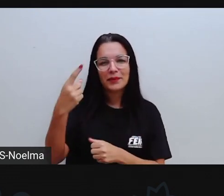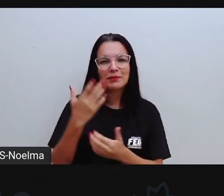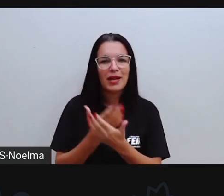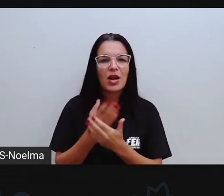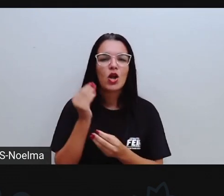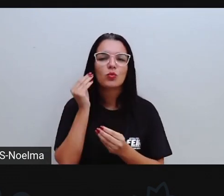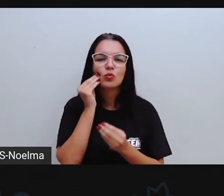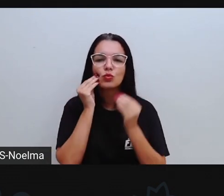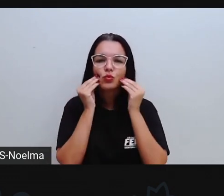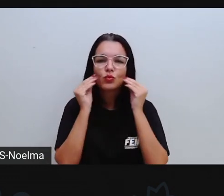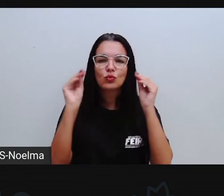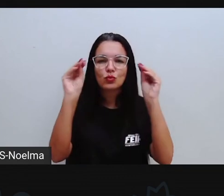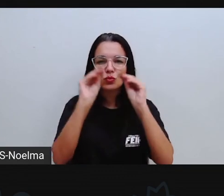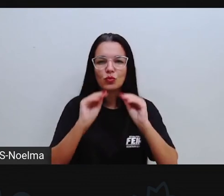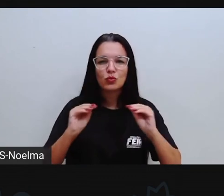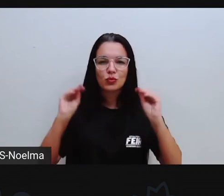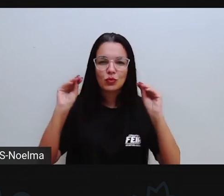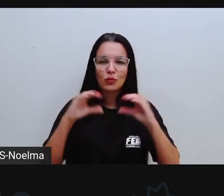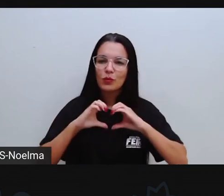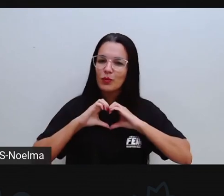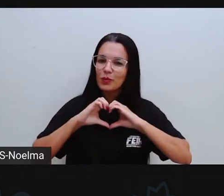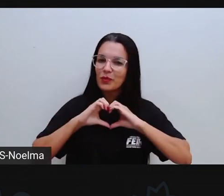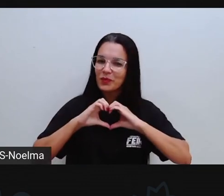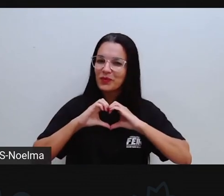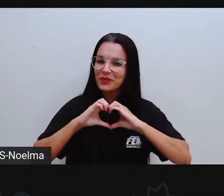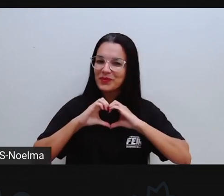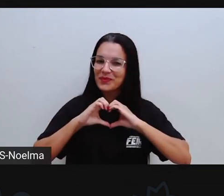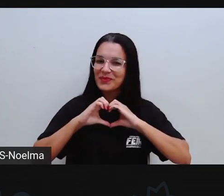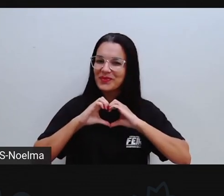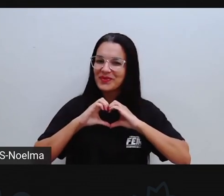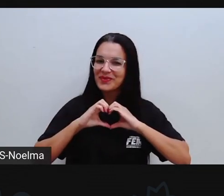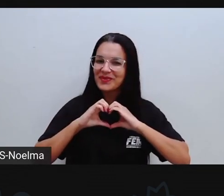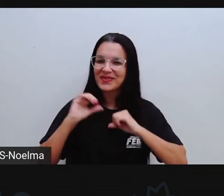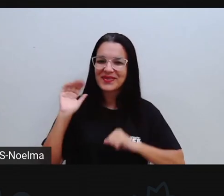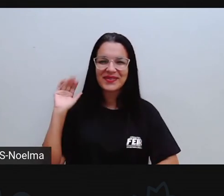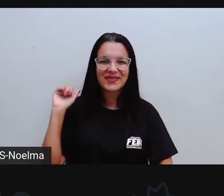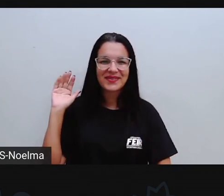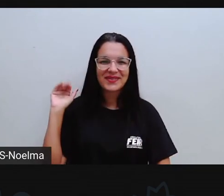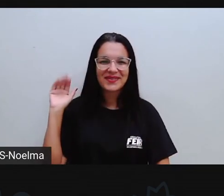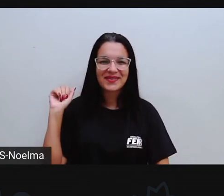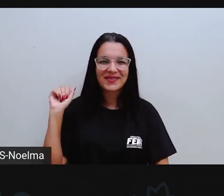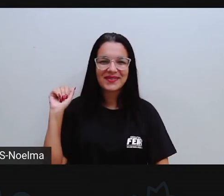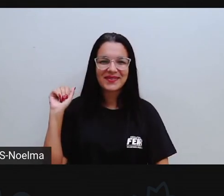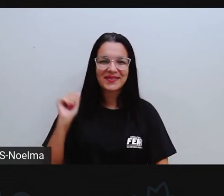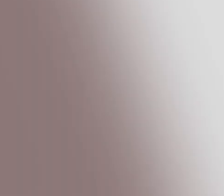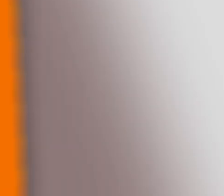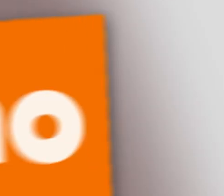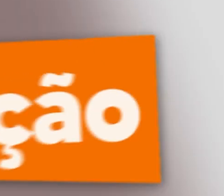Beijo no coração de cada um de vocês e até mais. Tchau, tchau.